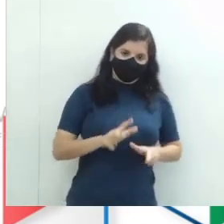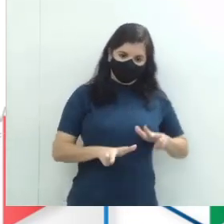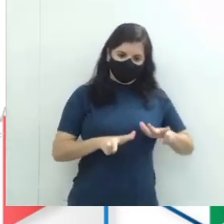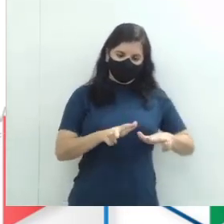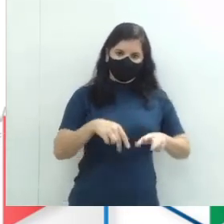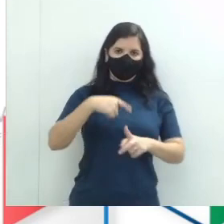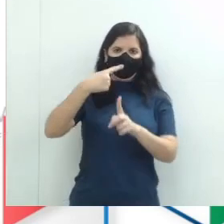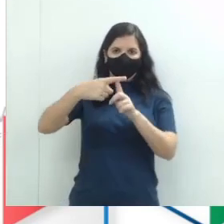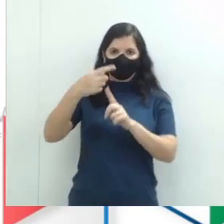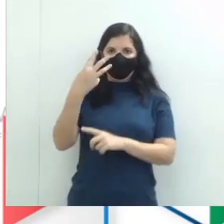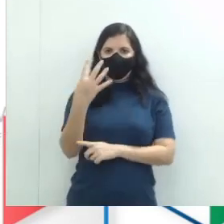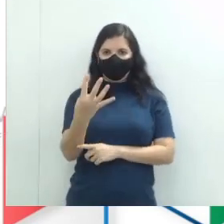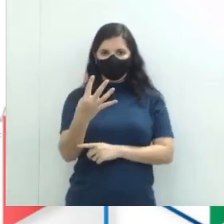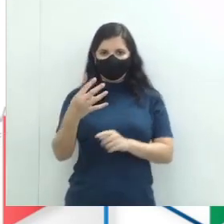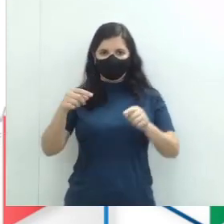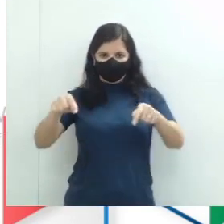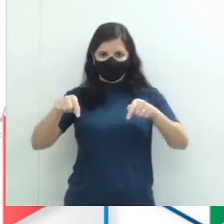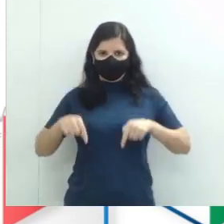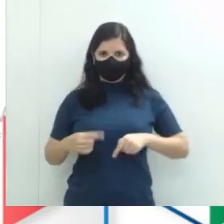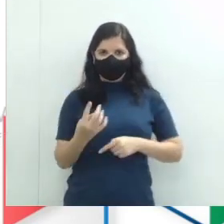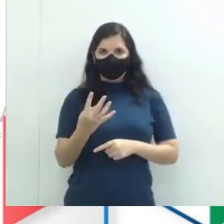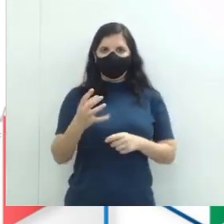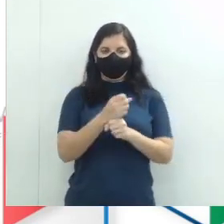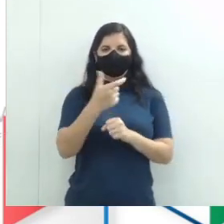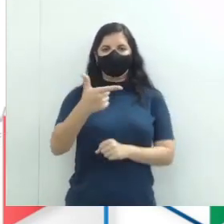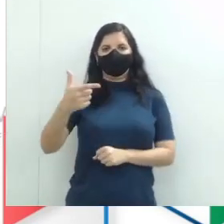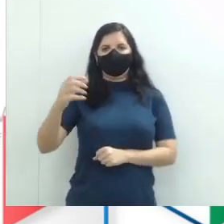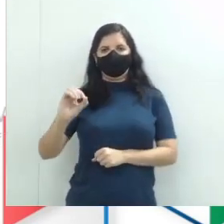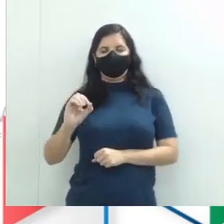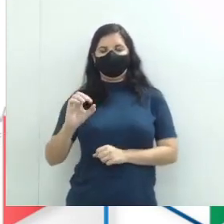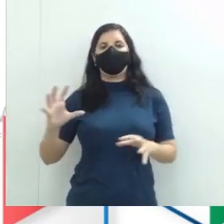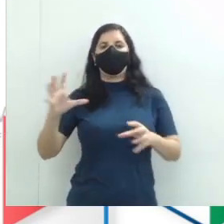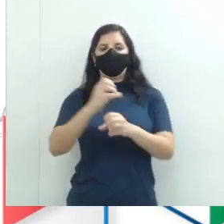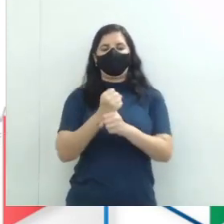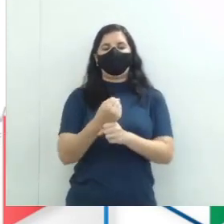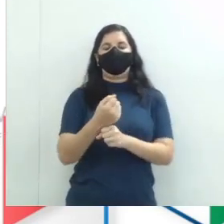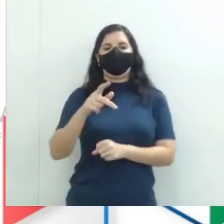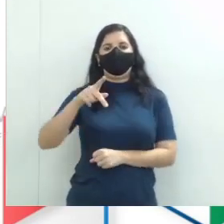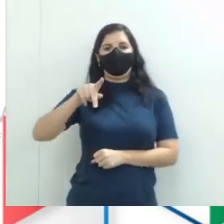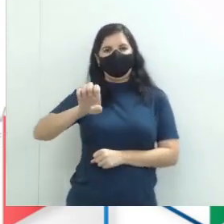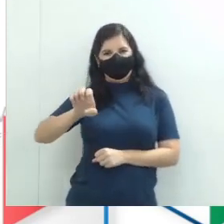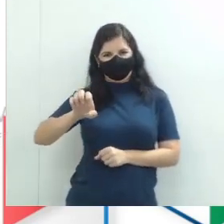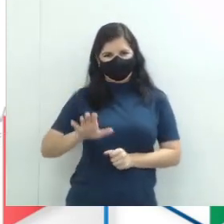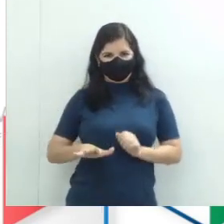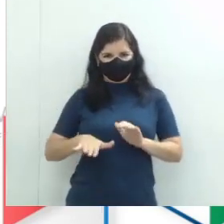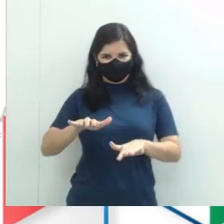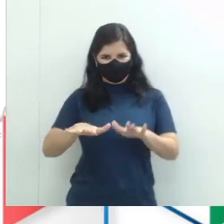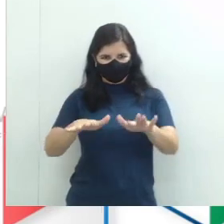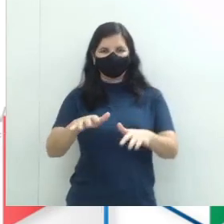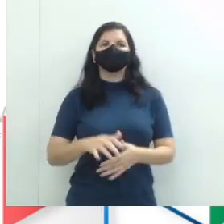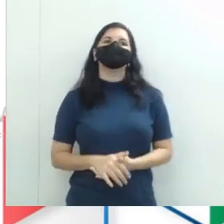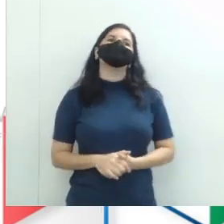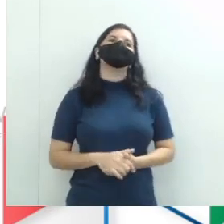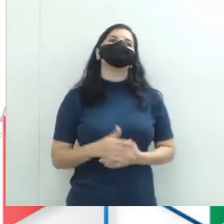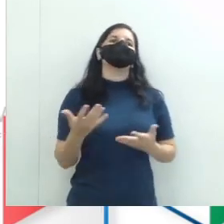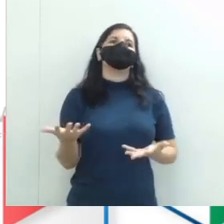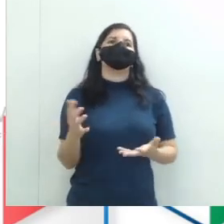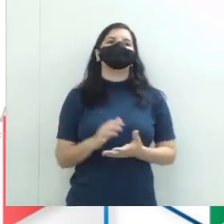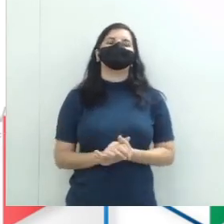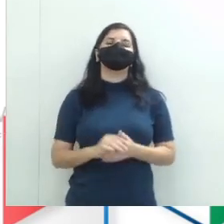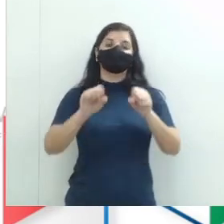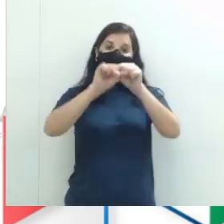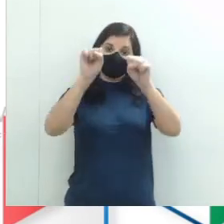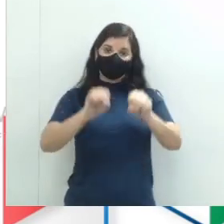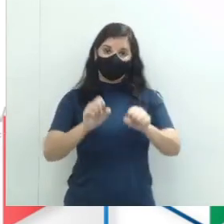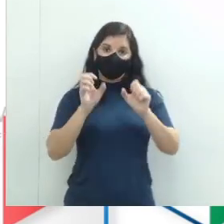mais quatro patas, igual a 220, que é o total de patas. Montou o sistema? Vamos solucionar? Mais uma vez,